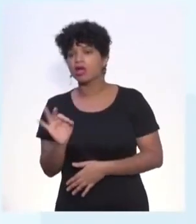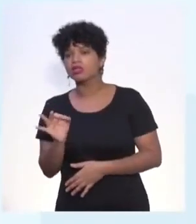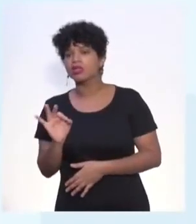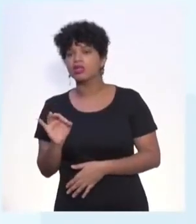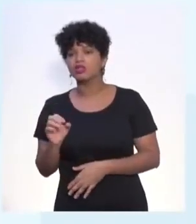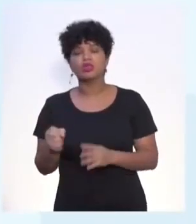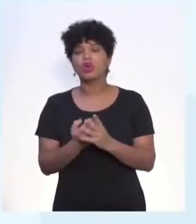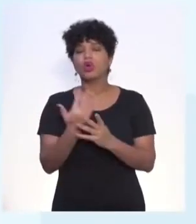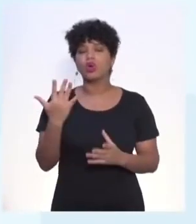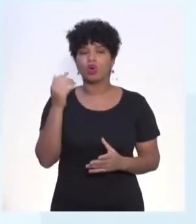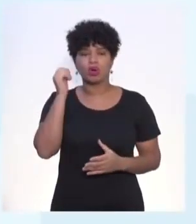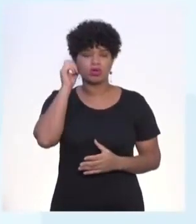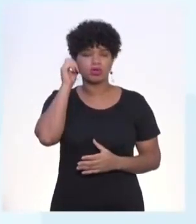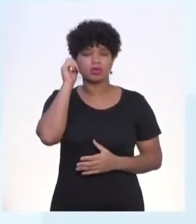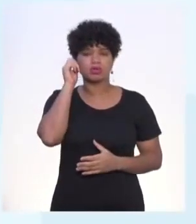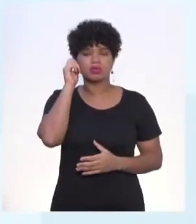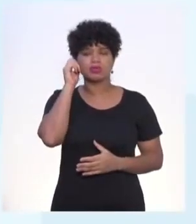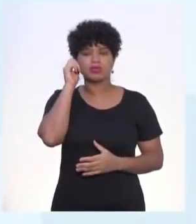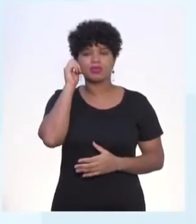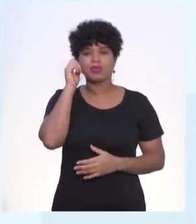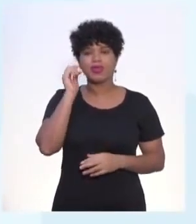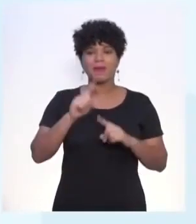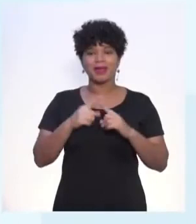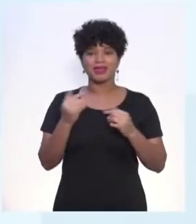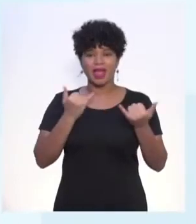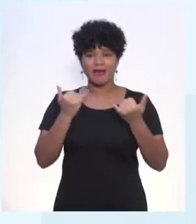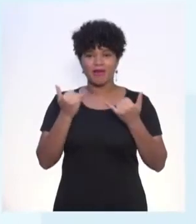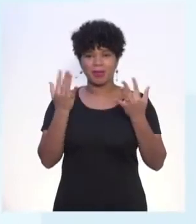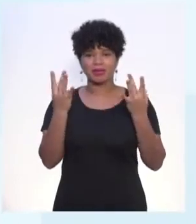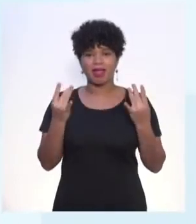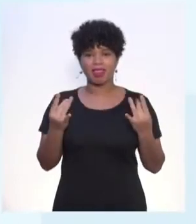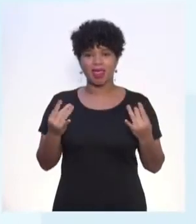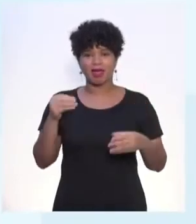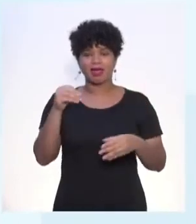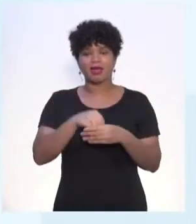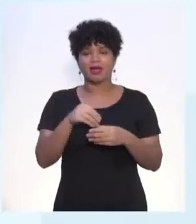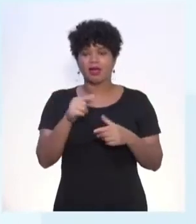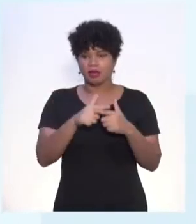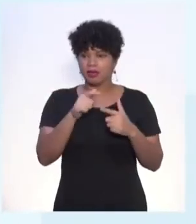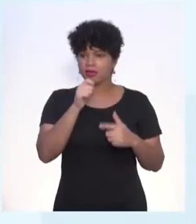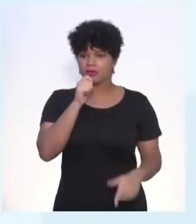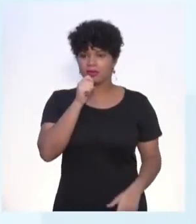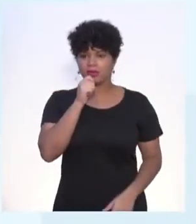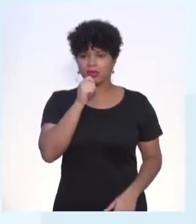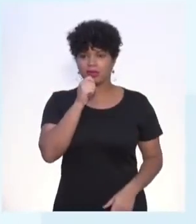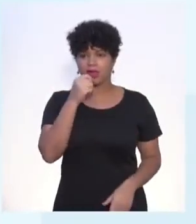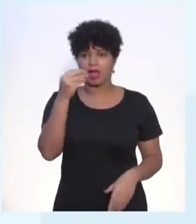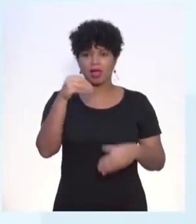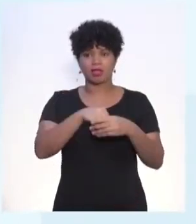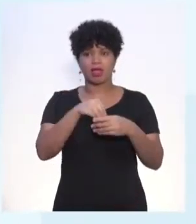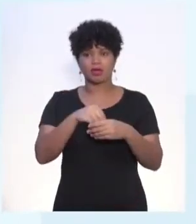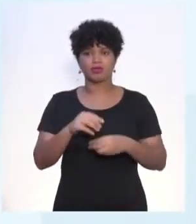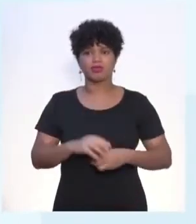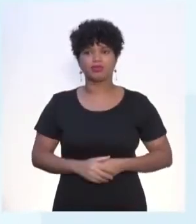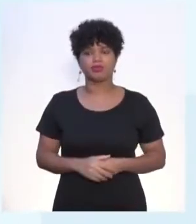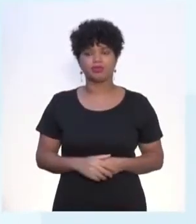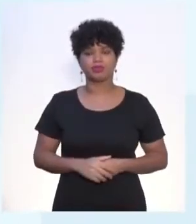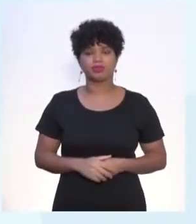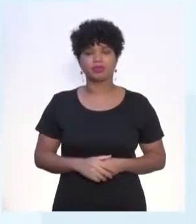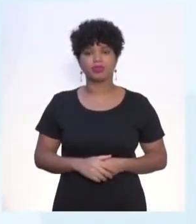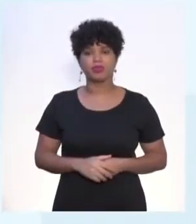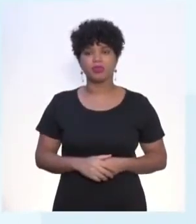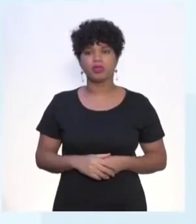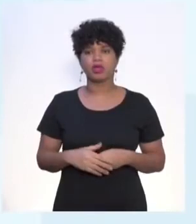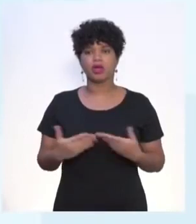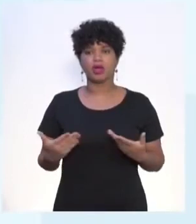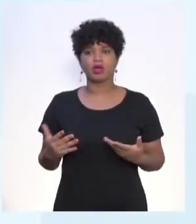bem claro, informação que não está descrita no problema, Sim. é uma conclusão, ela está implícita. Exato, né? Ela está implícita, é uma conclusão